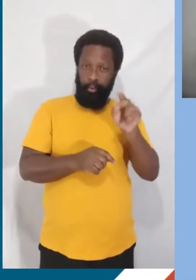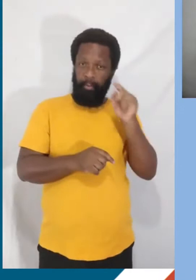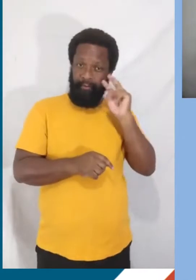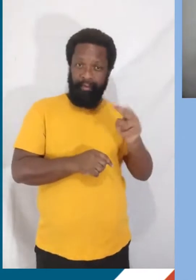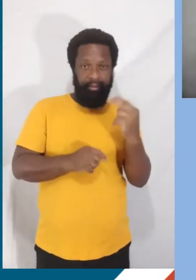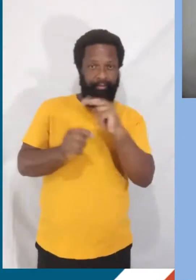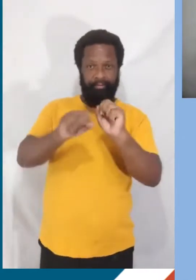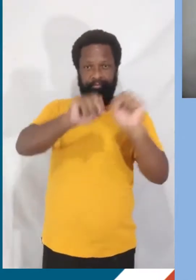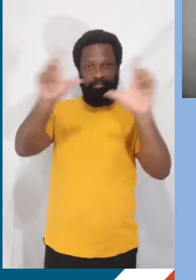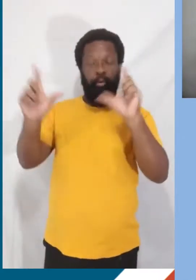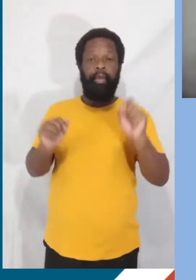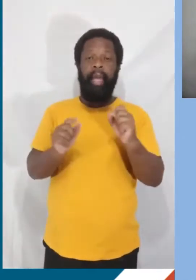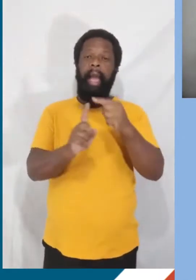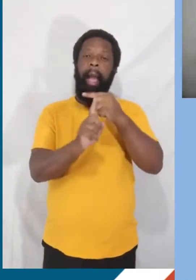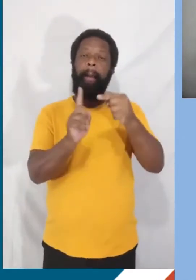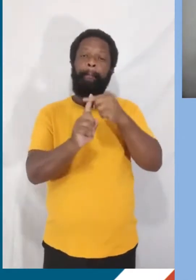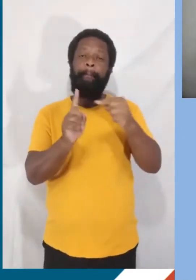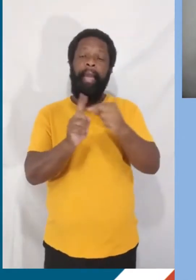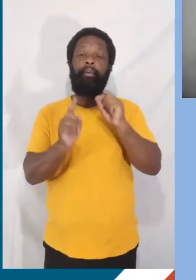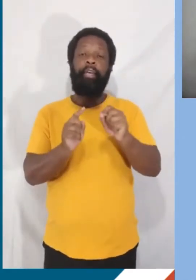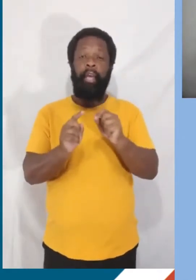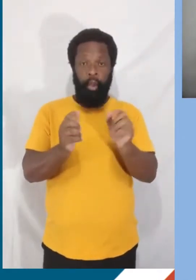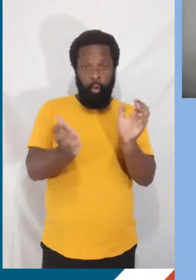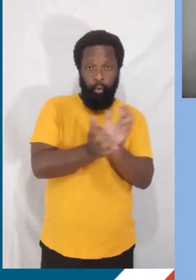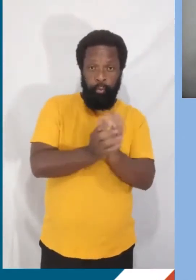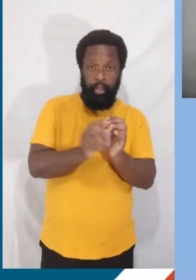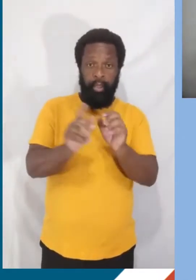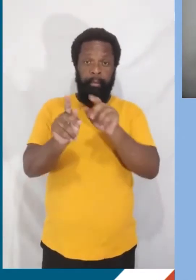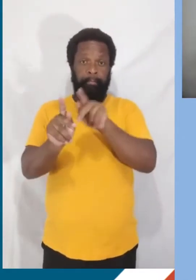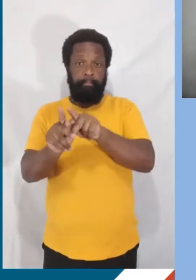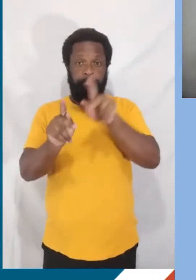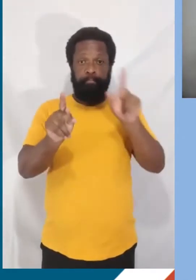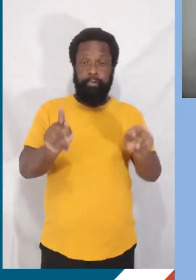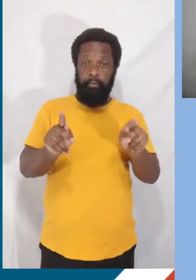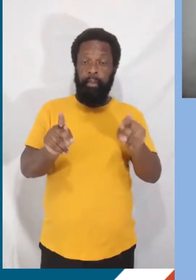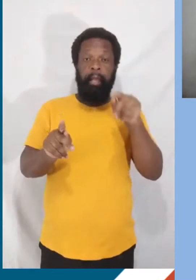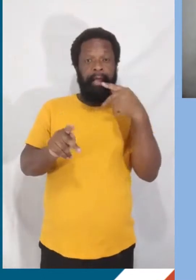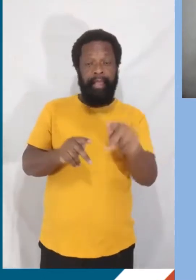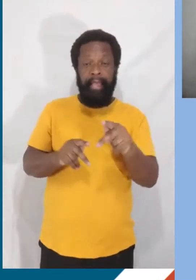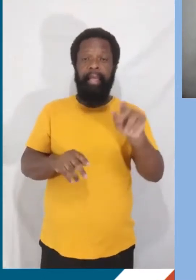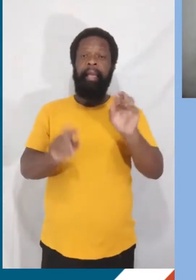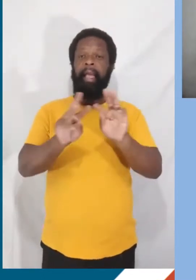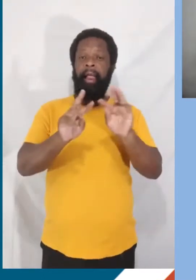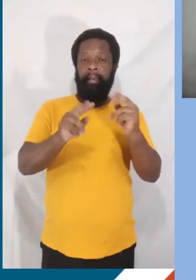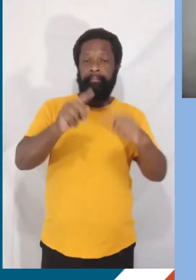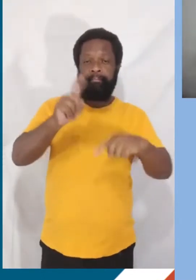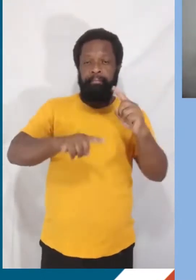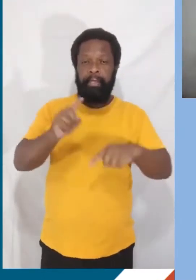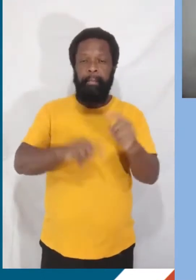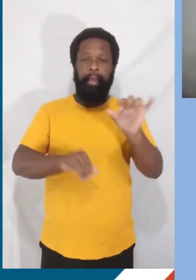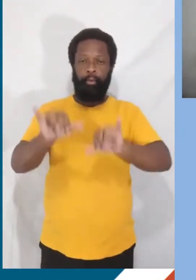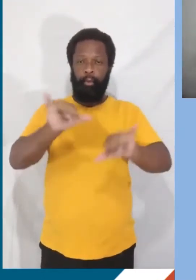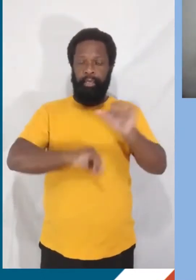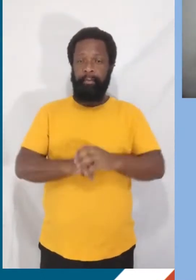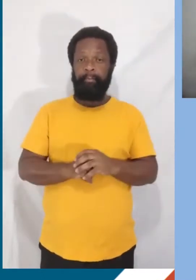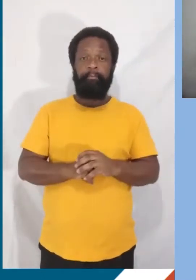como a própria definição que está no slide, seria a média ponderada dos isótopos de um determinado elemento químico. Isótopos, isso